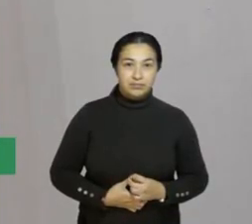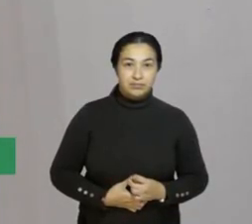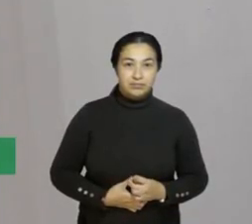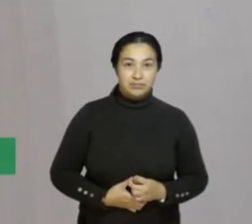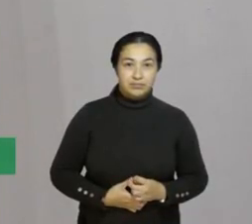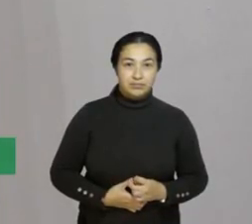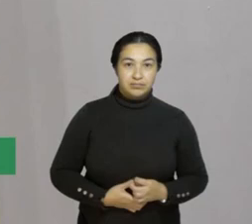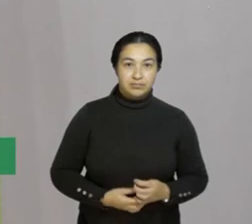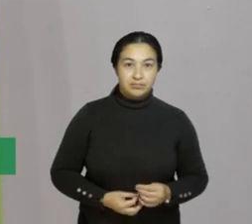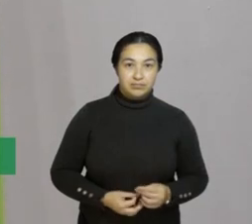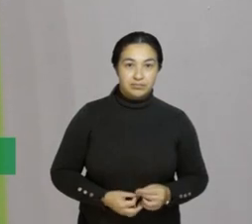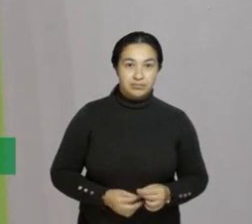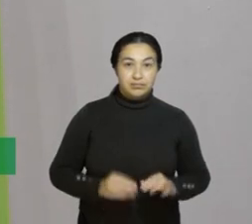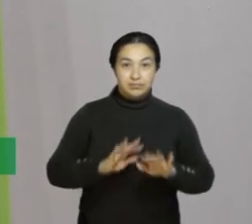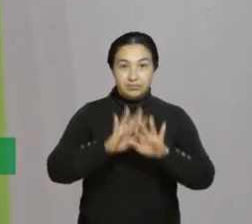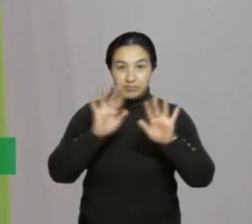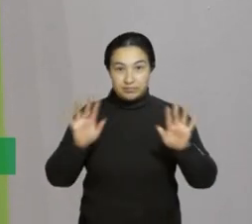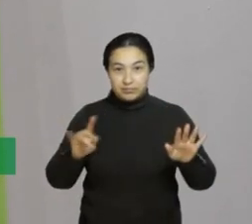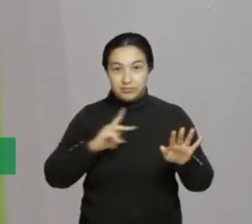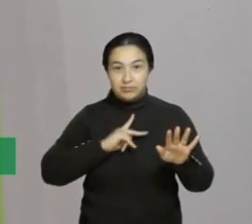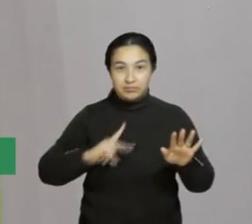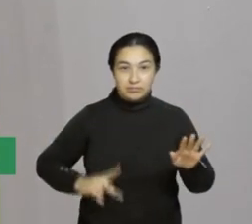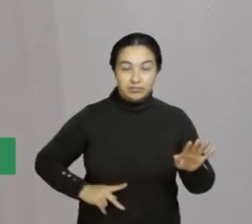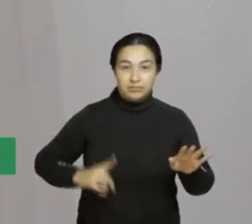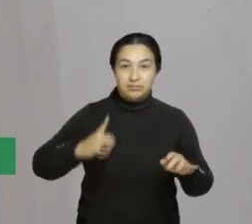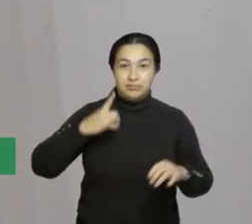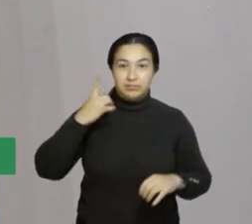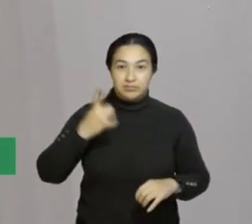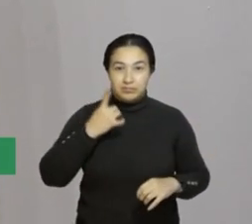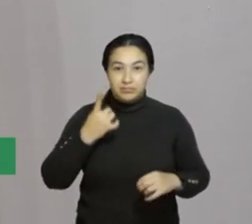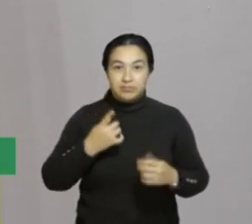Senhor presidente, senhores deputados,